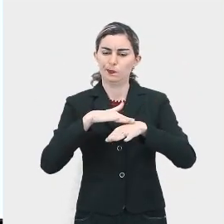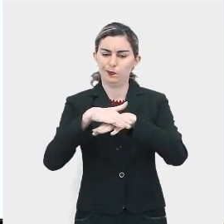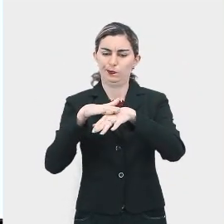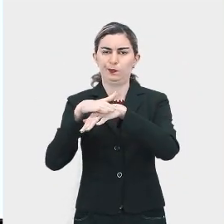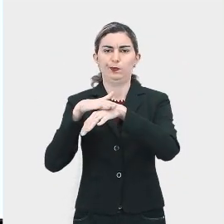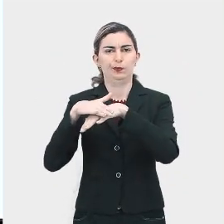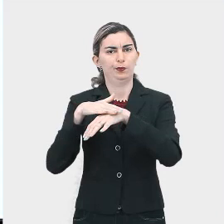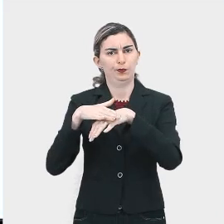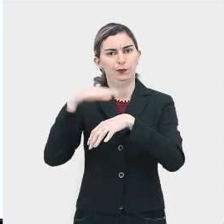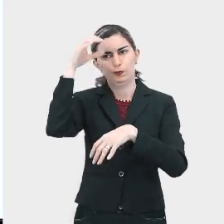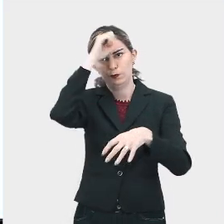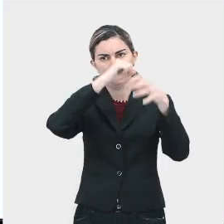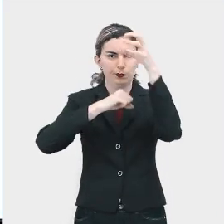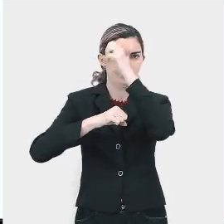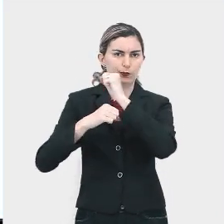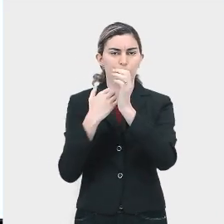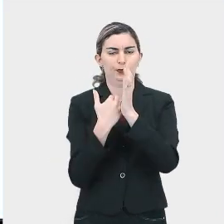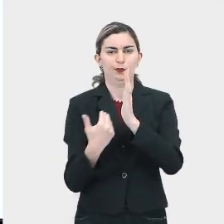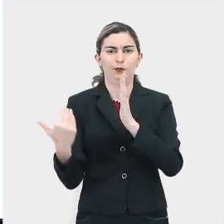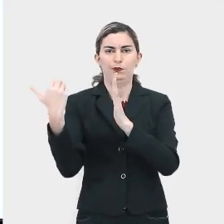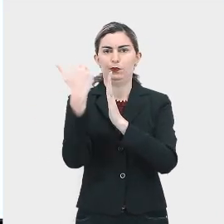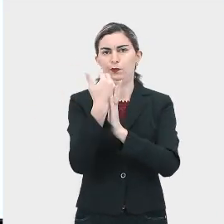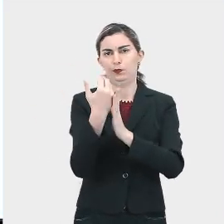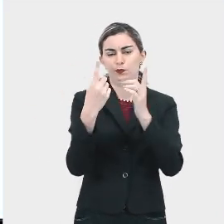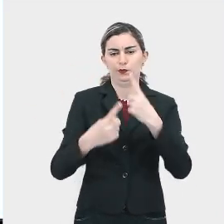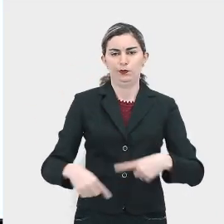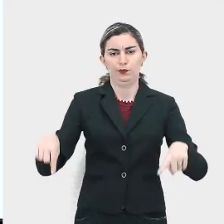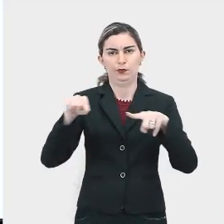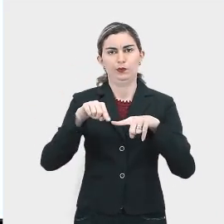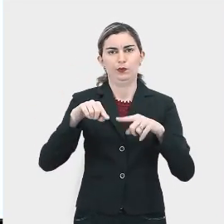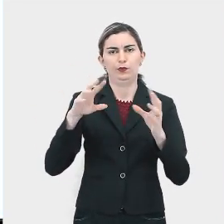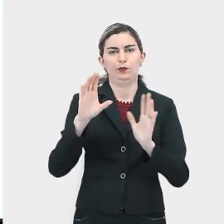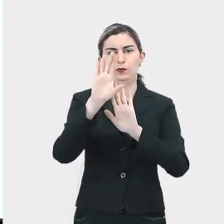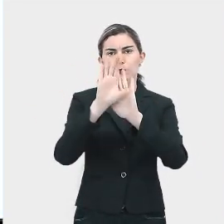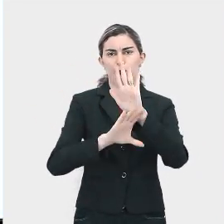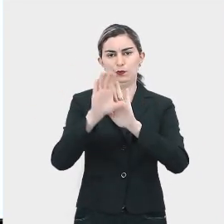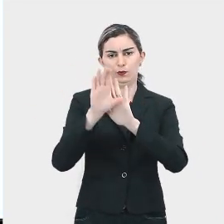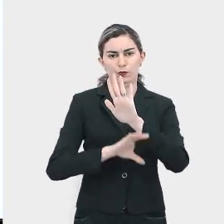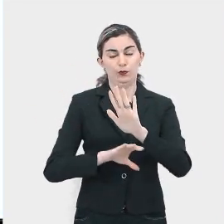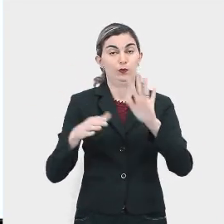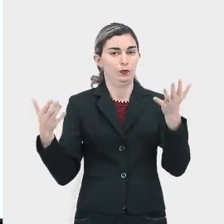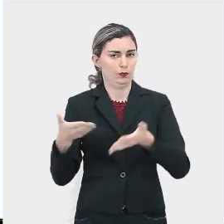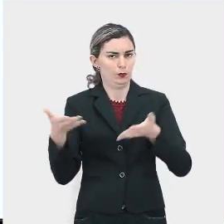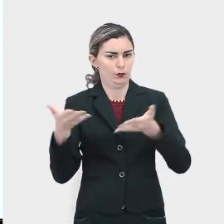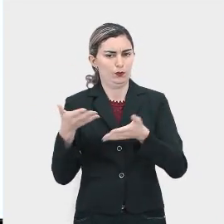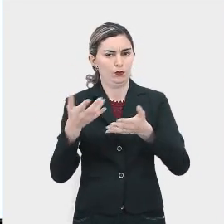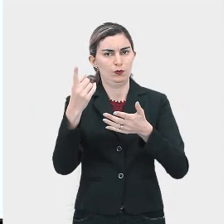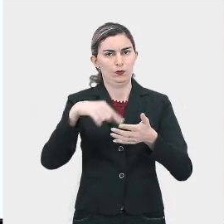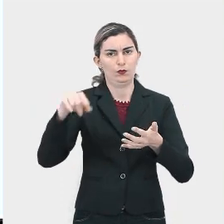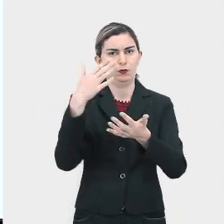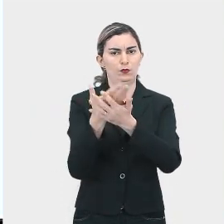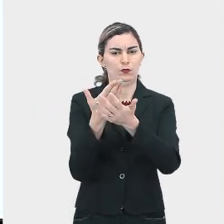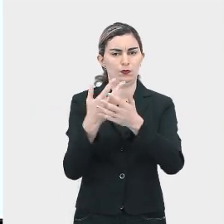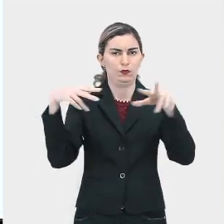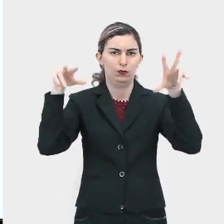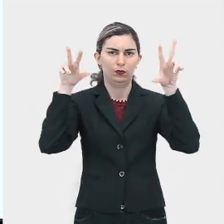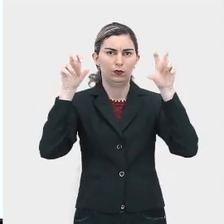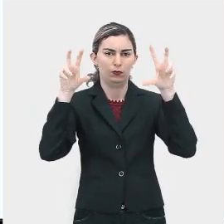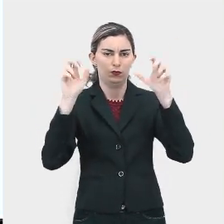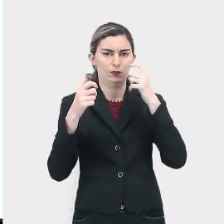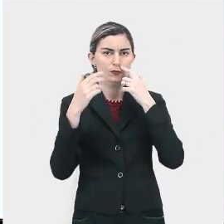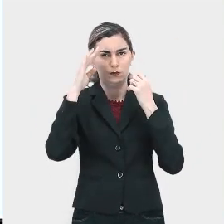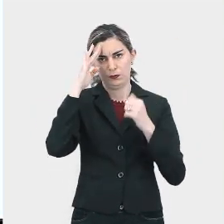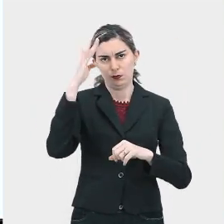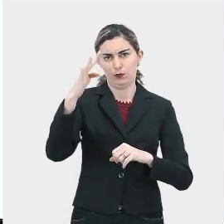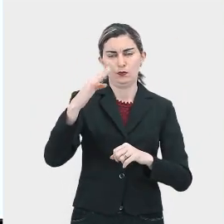para conversarmos e aprendermos um pouquinho mais do nosso componente curricular. Hoje, a nossa aula tem como